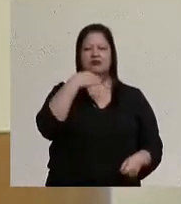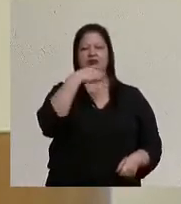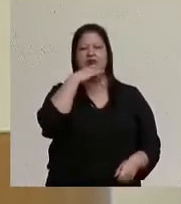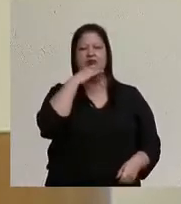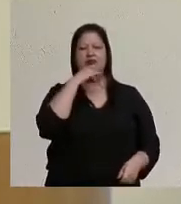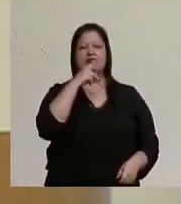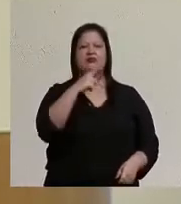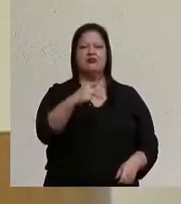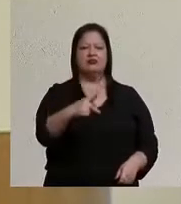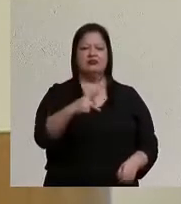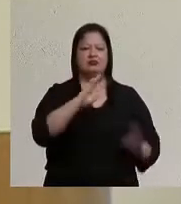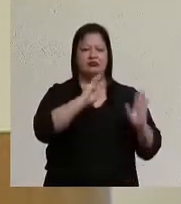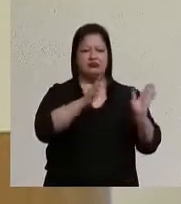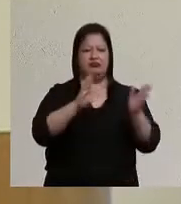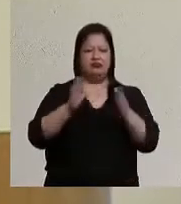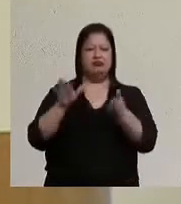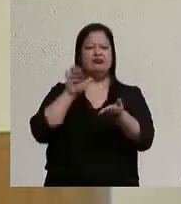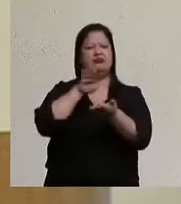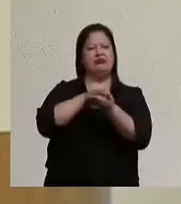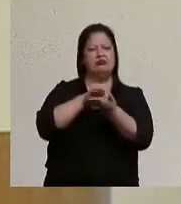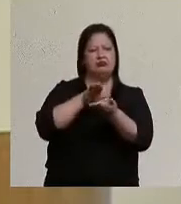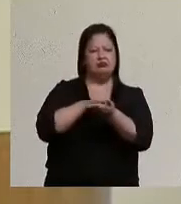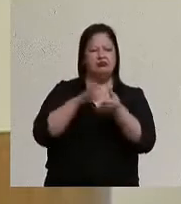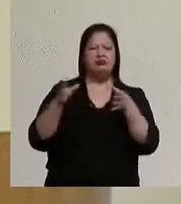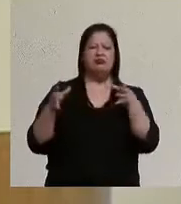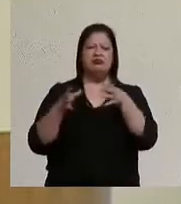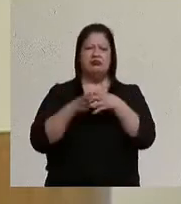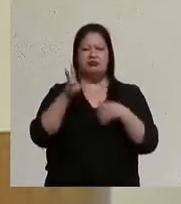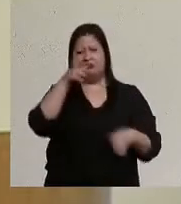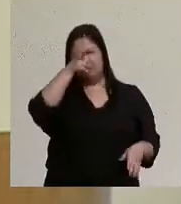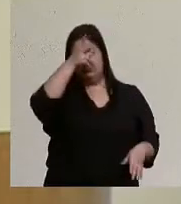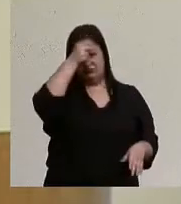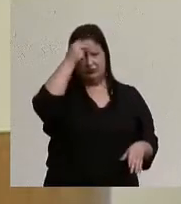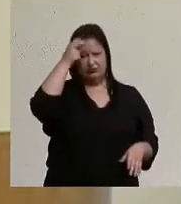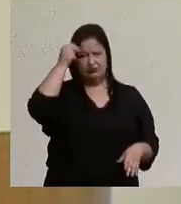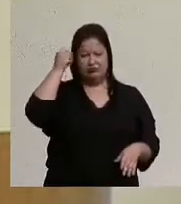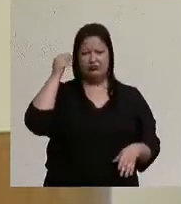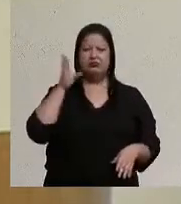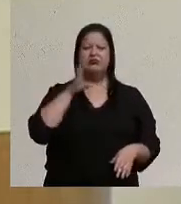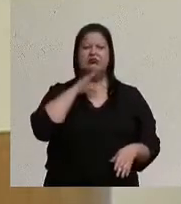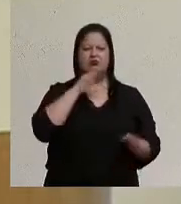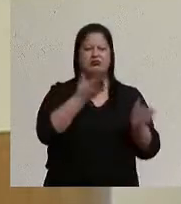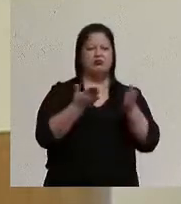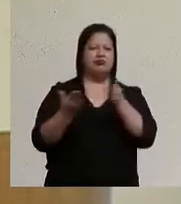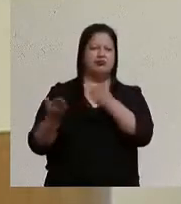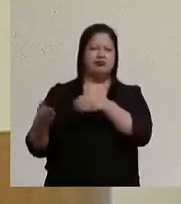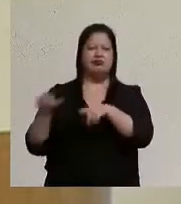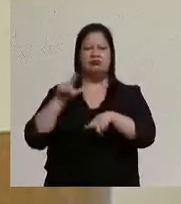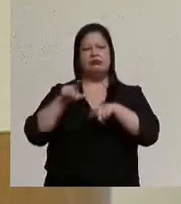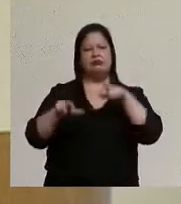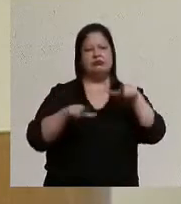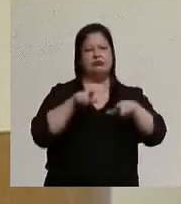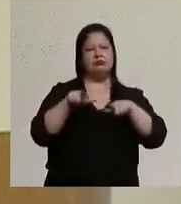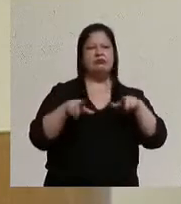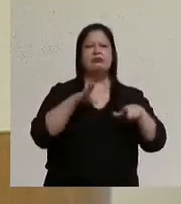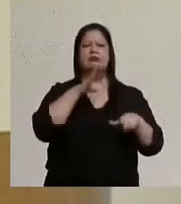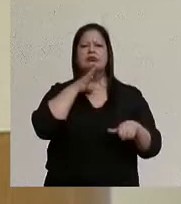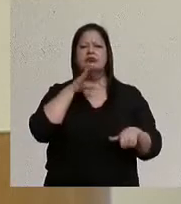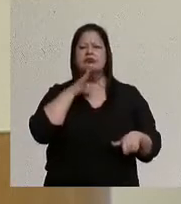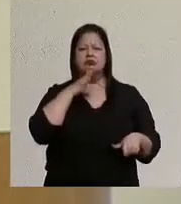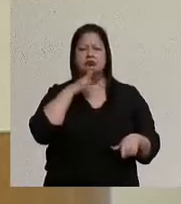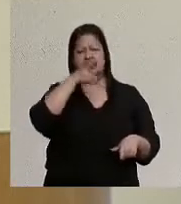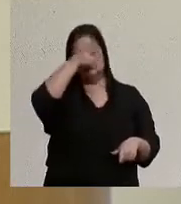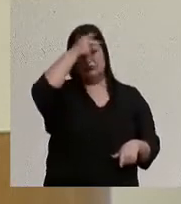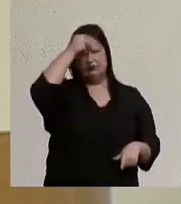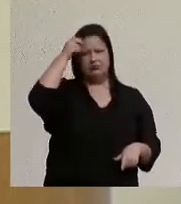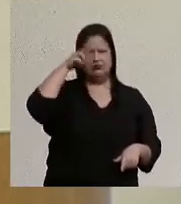Parnaíba aí já vem pessoal tá de parabéns o prefeito lá a gente tem acompanhado o trabalho do prefeito tomado do